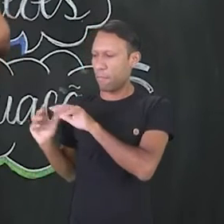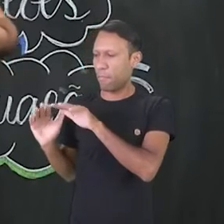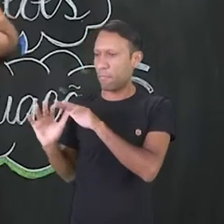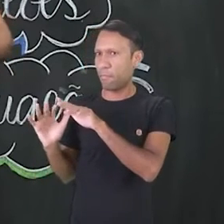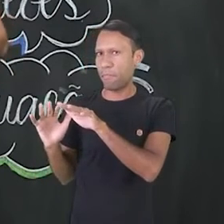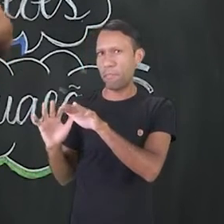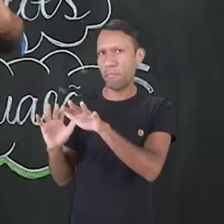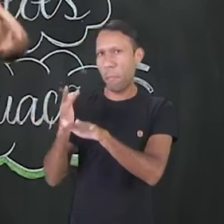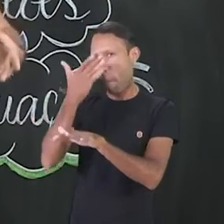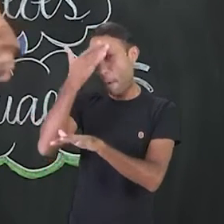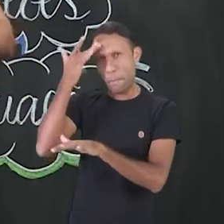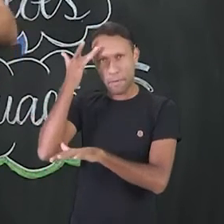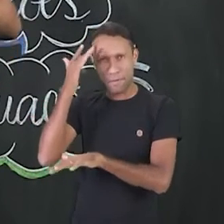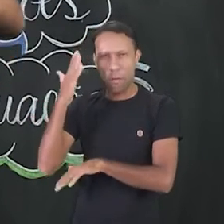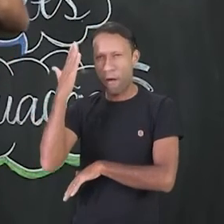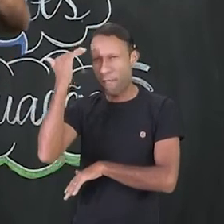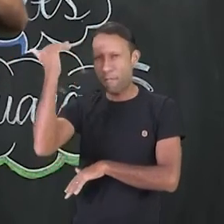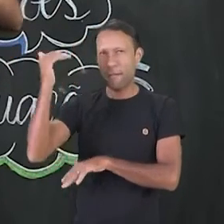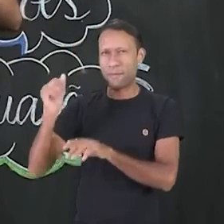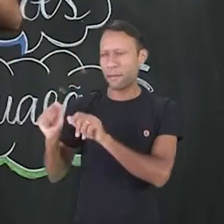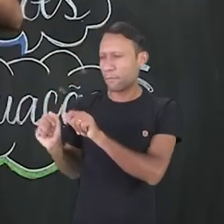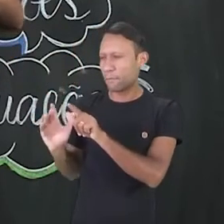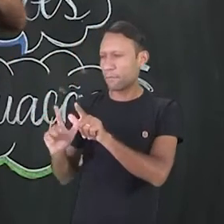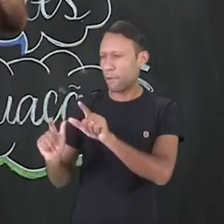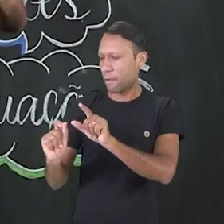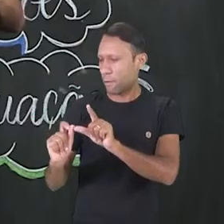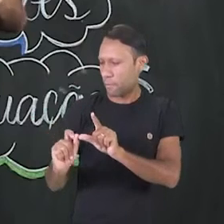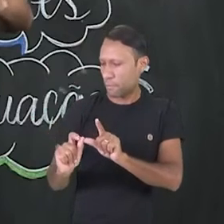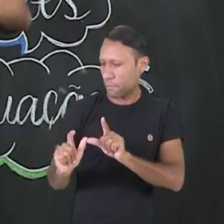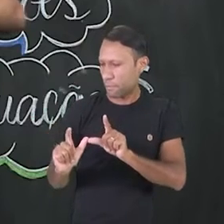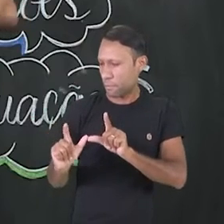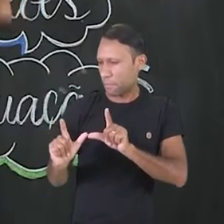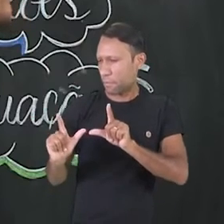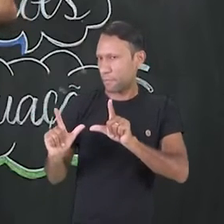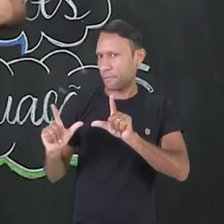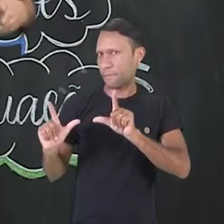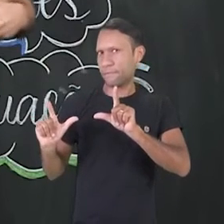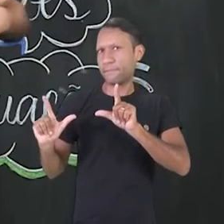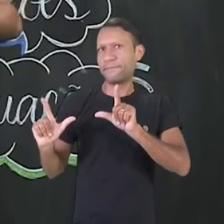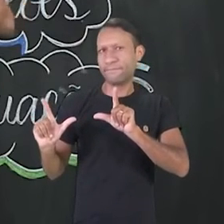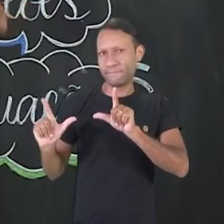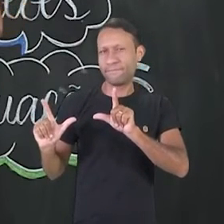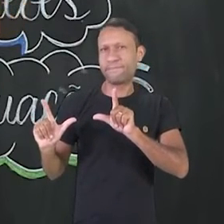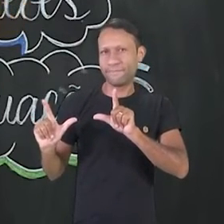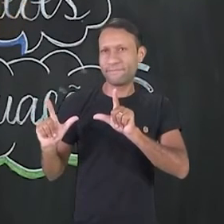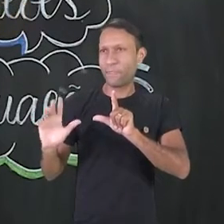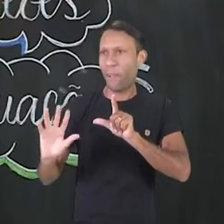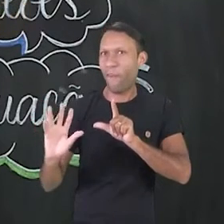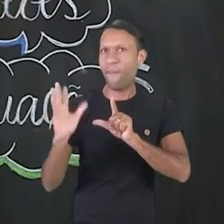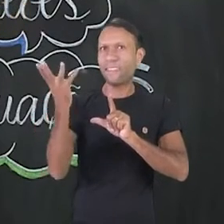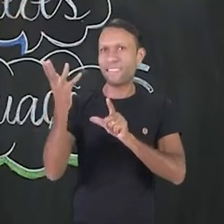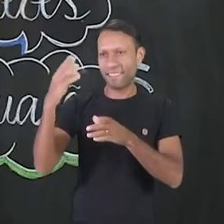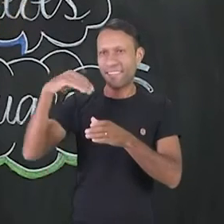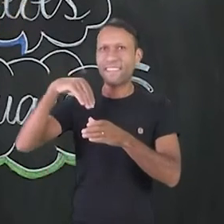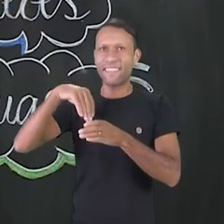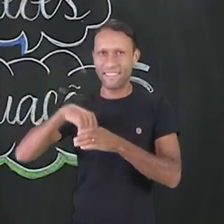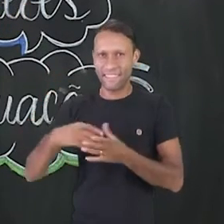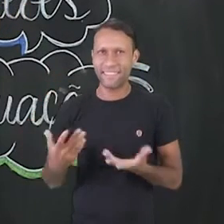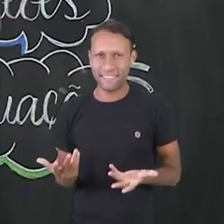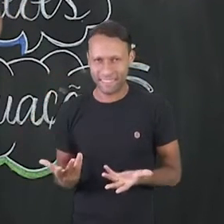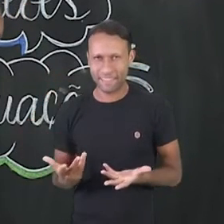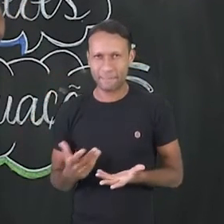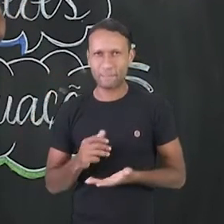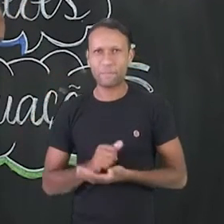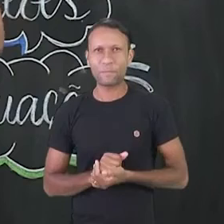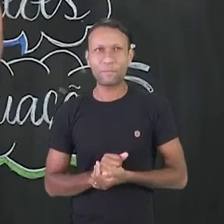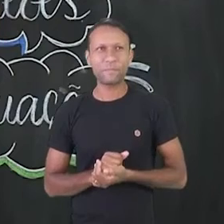a chegada de uma celebridade, esse quadrinho ele já é um pouco maior porque ele mostra um plano geral, as coisas acontecendo, não só uma situação específica